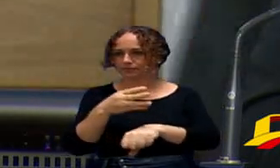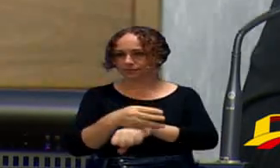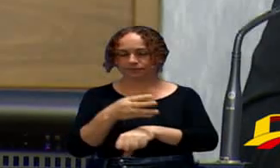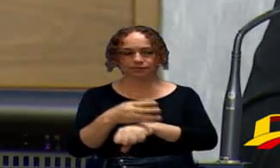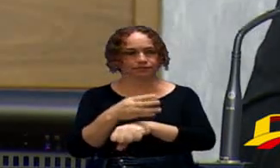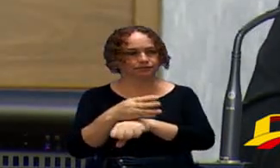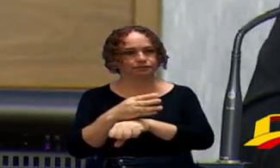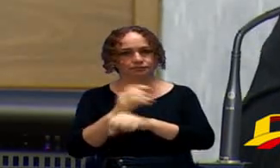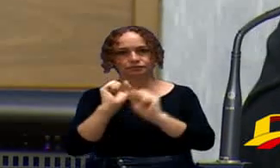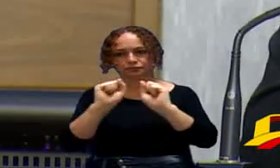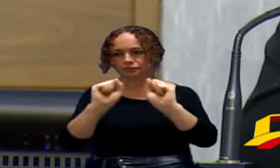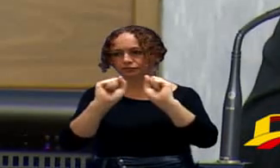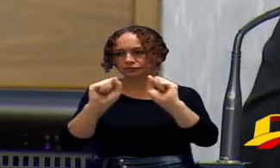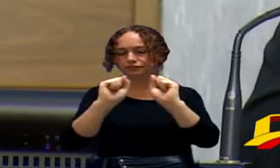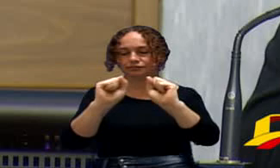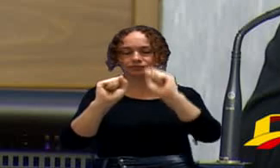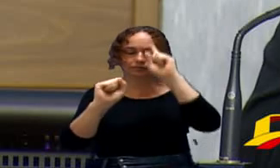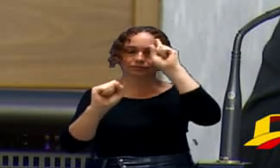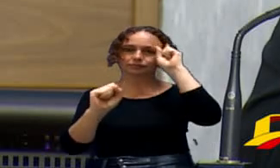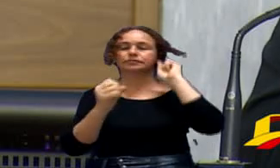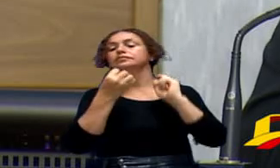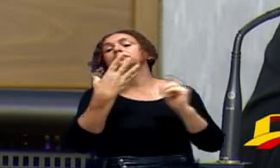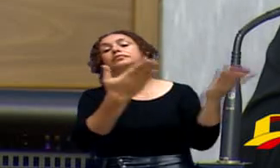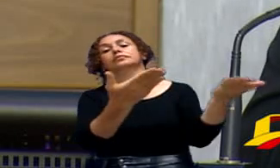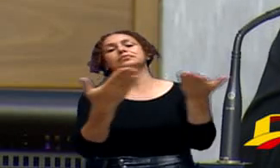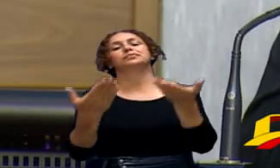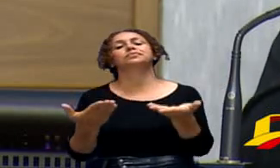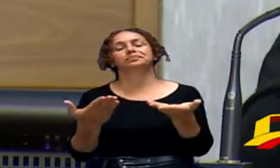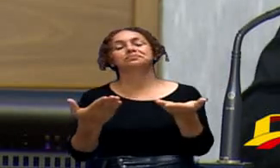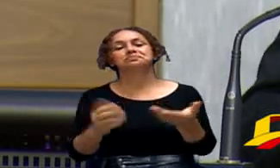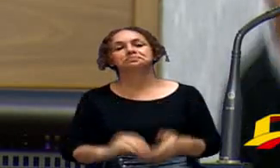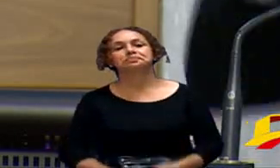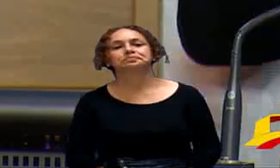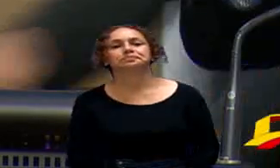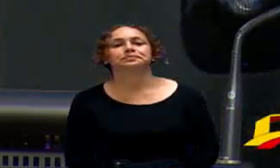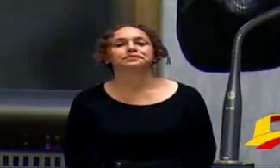A ex-prefeita Jaqueline, para que faça parte, seja bem-vinda.